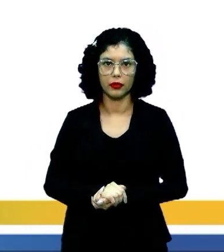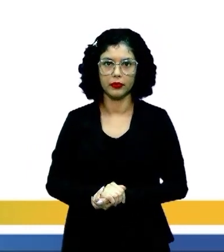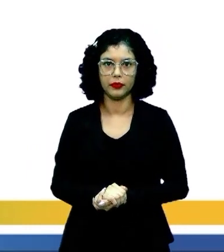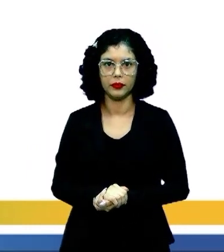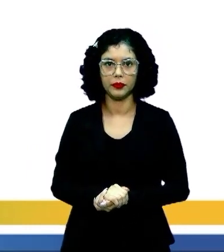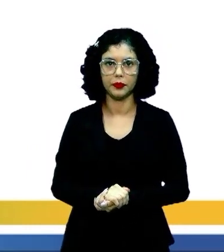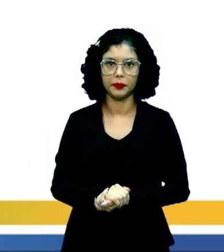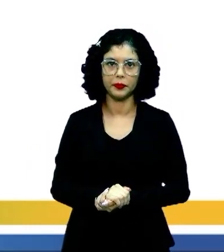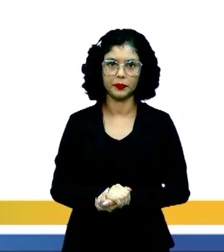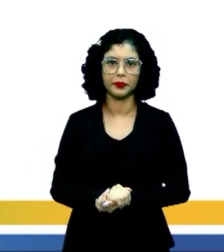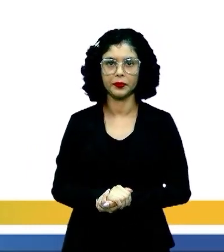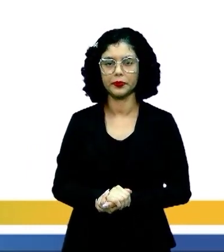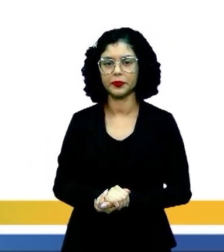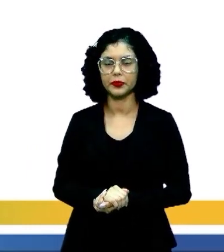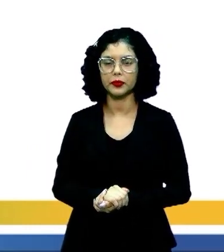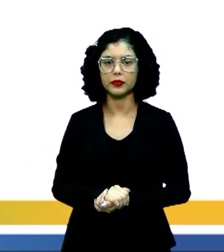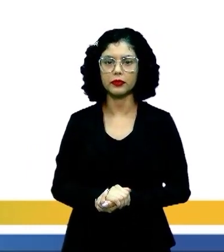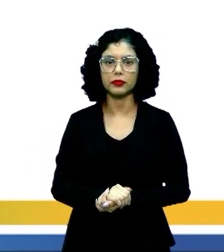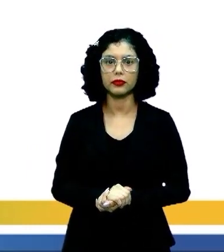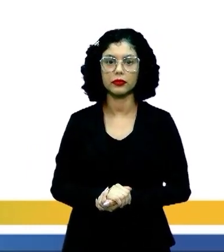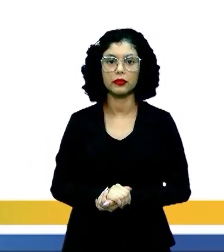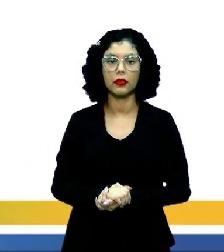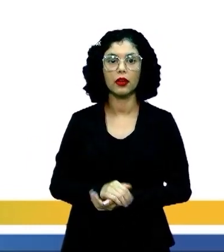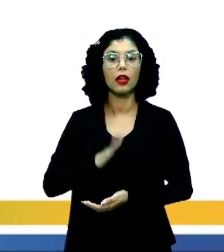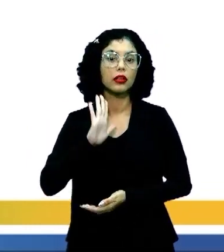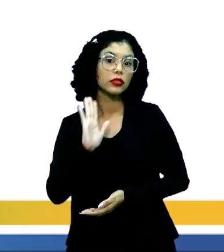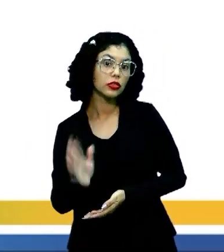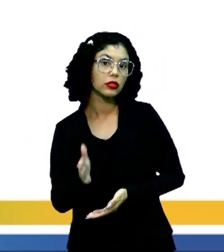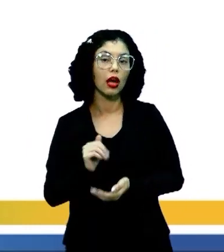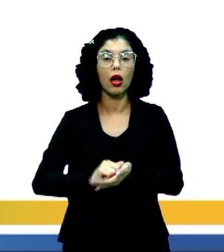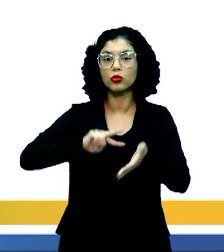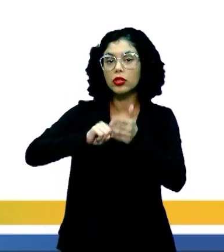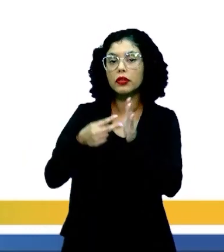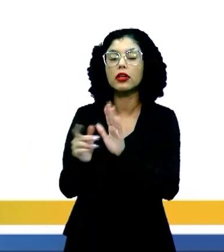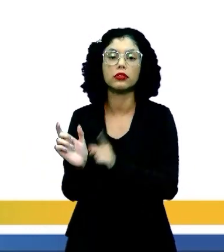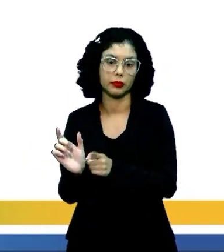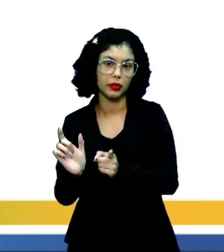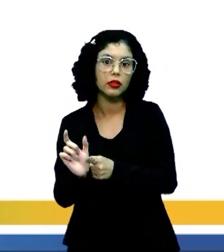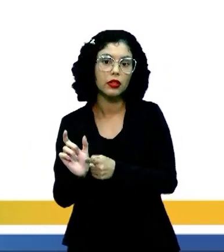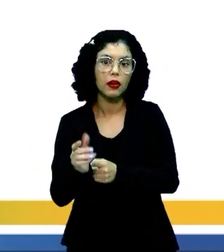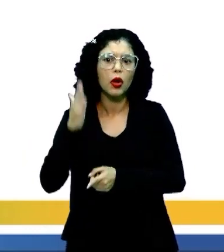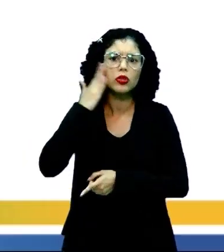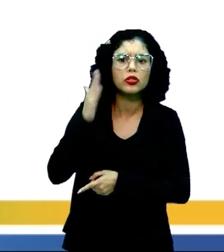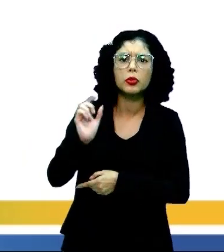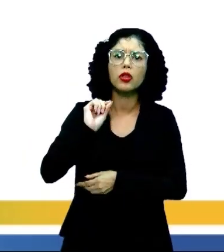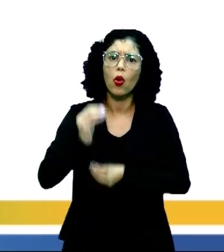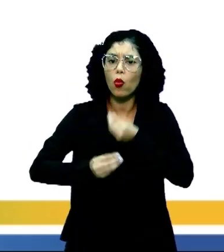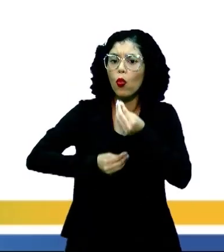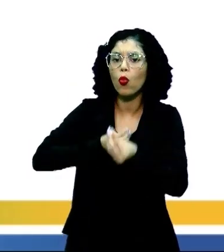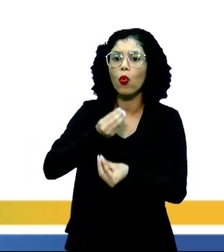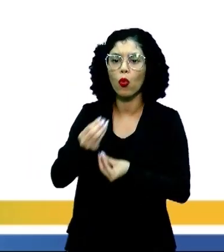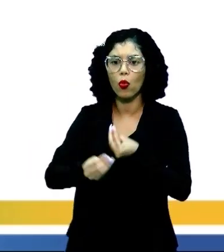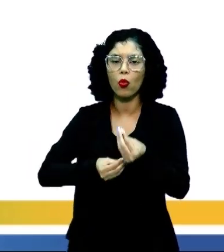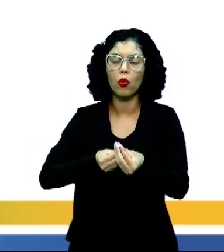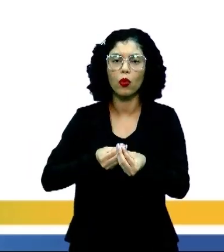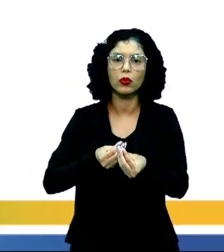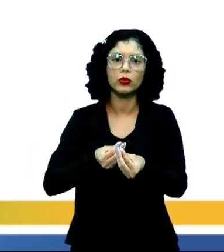na prova do Enem. Já a decodificação é o entendimento de